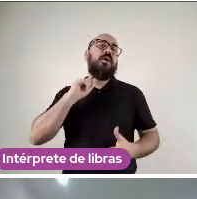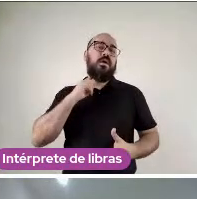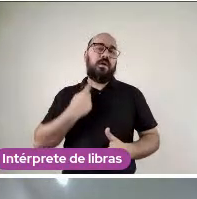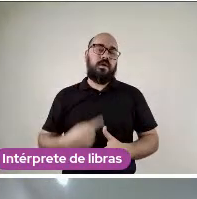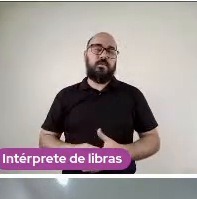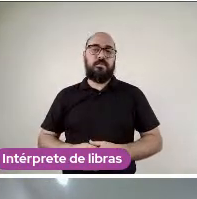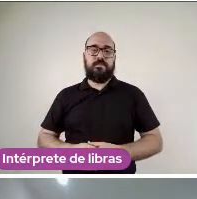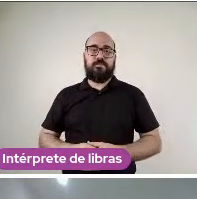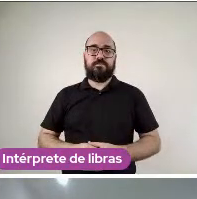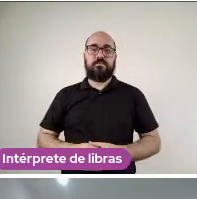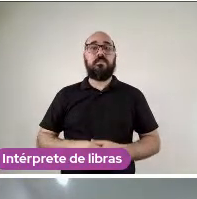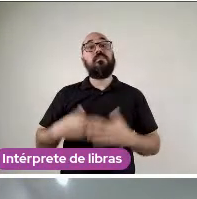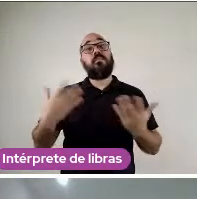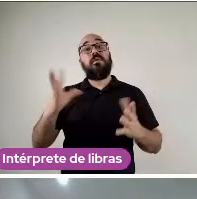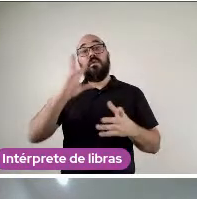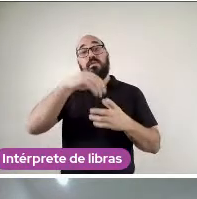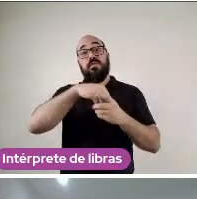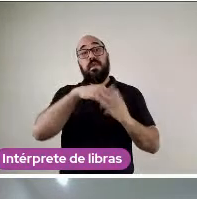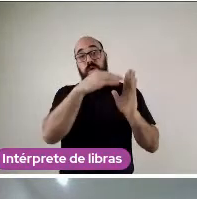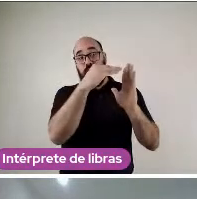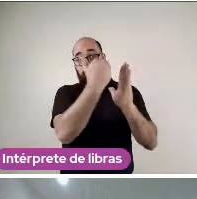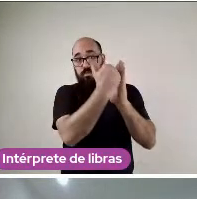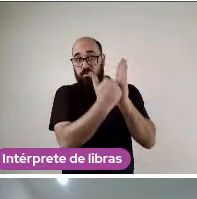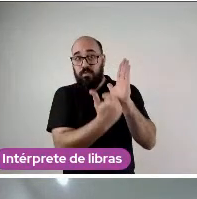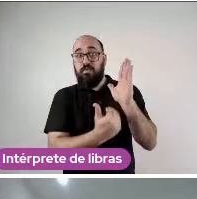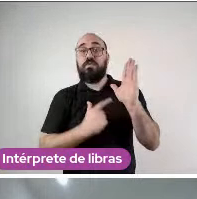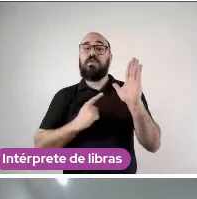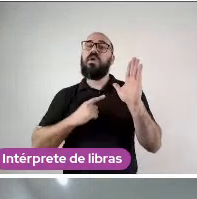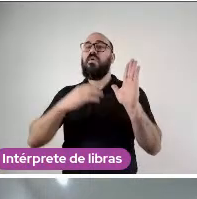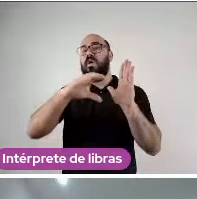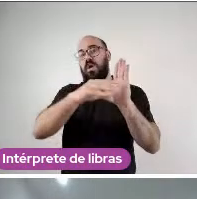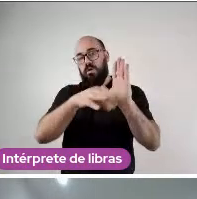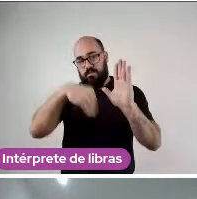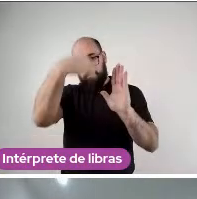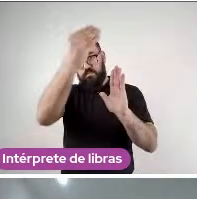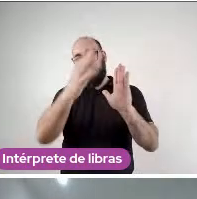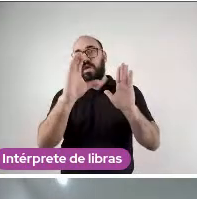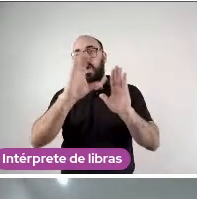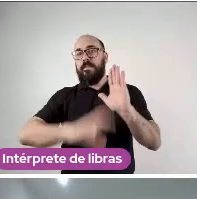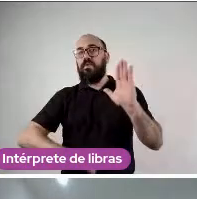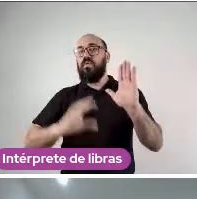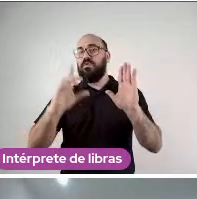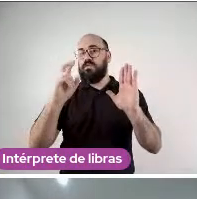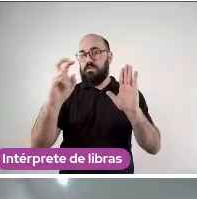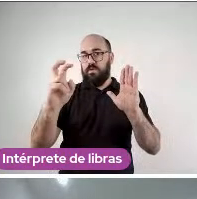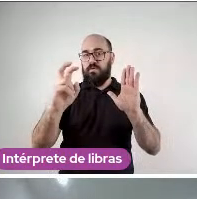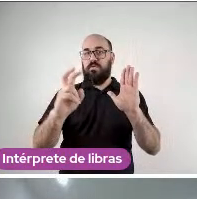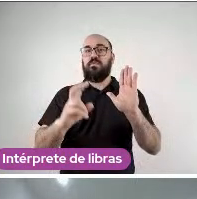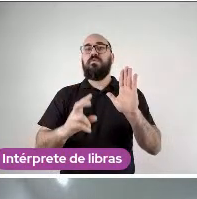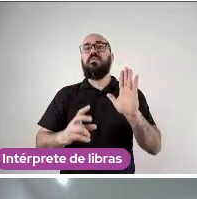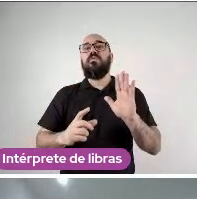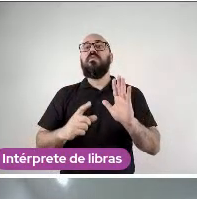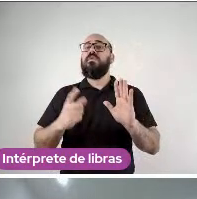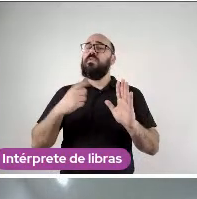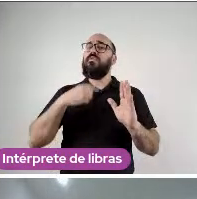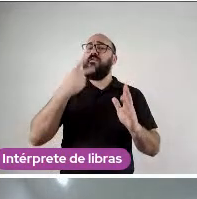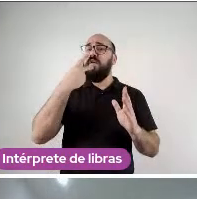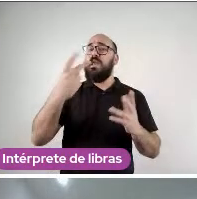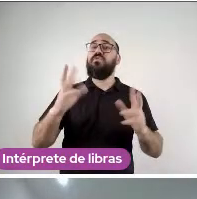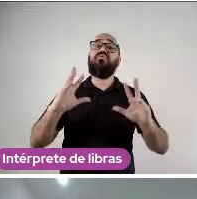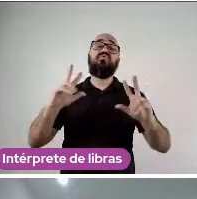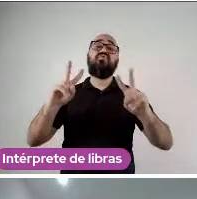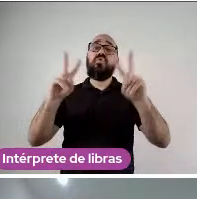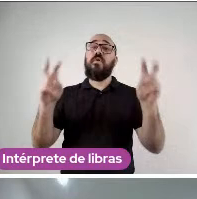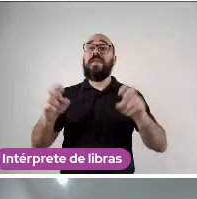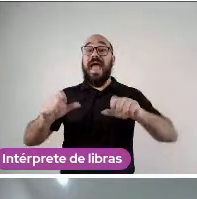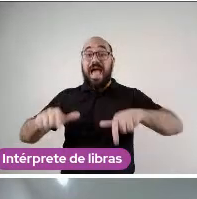Desenvolvimento Sustentável, existe então o capítulo 5, que é a Agenda Rio 2030, Ação Climática, com várias ações